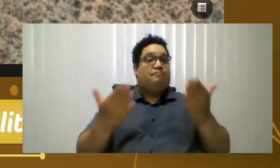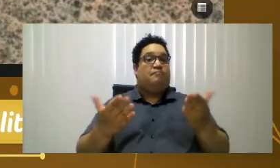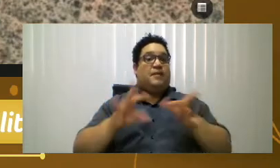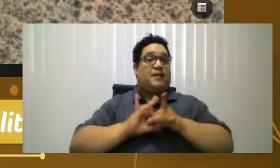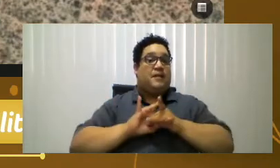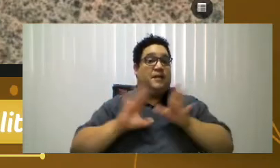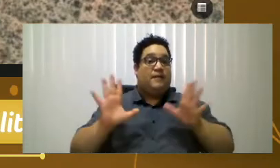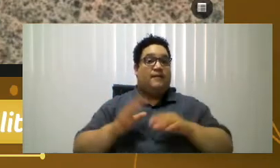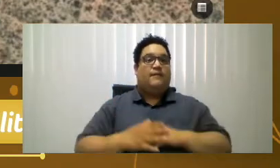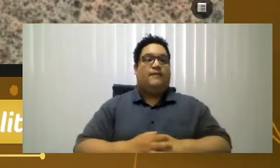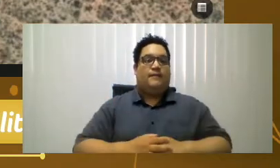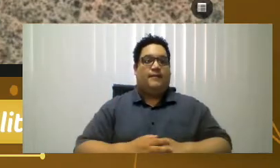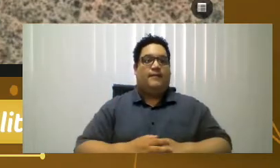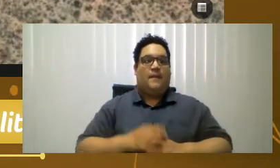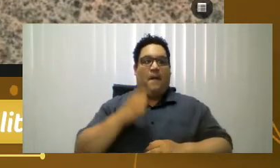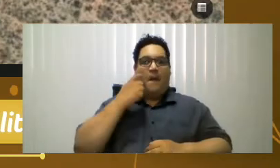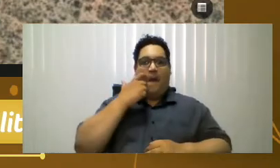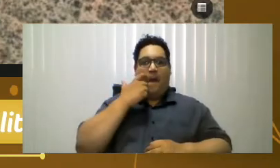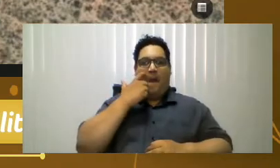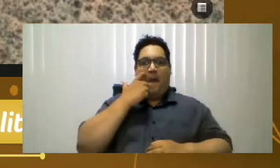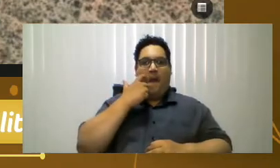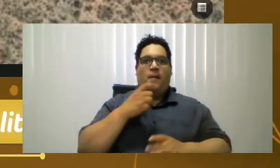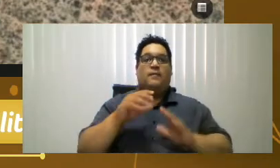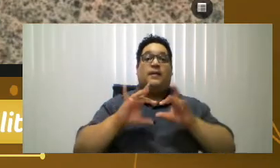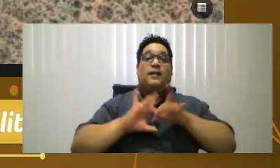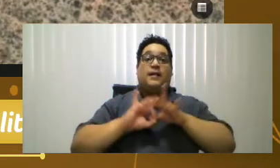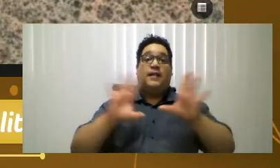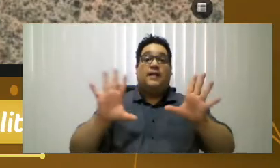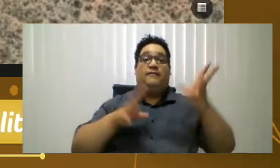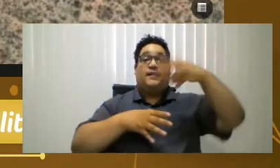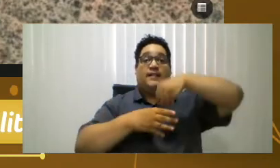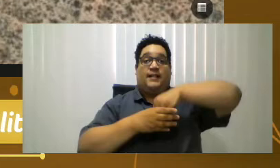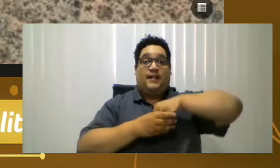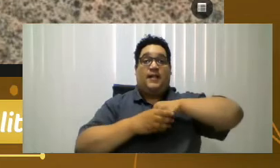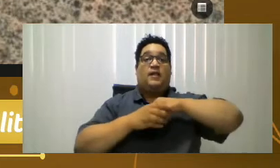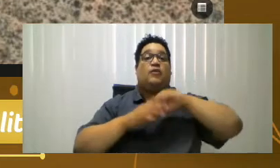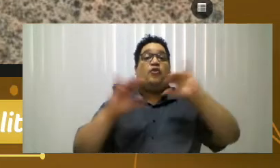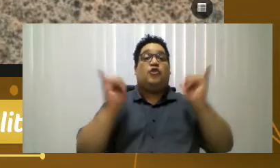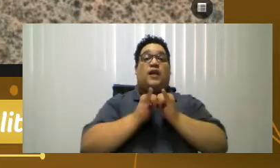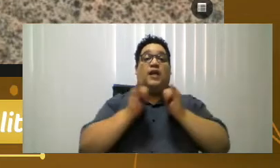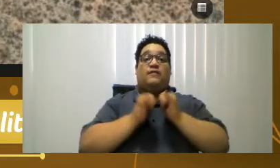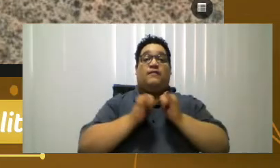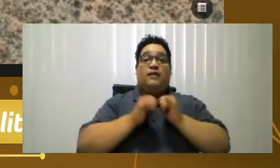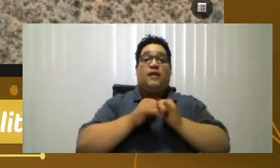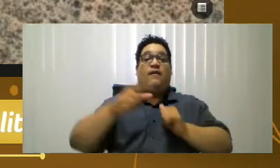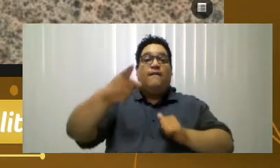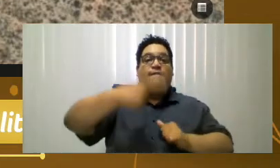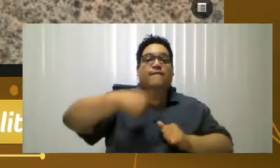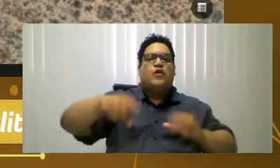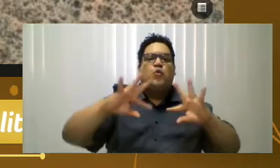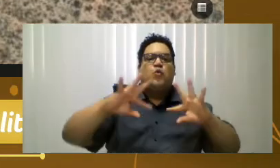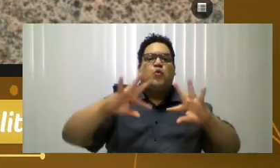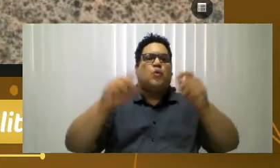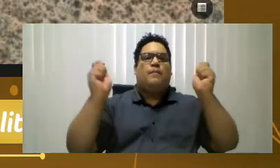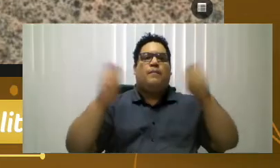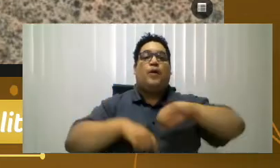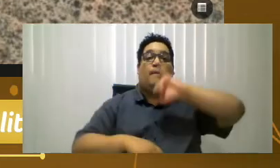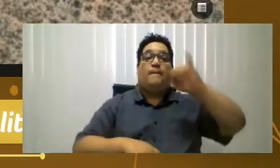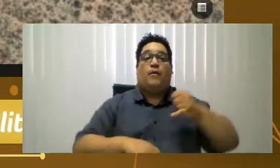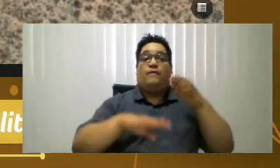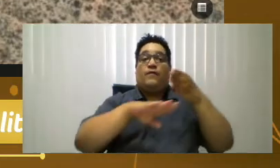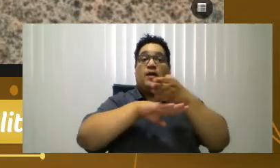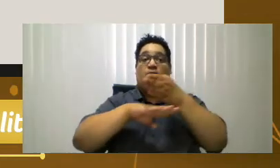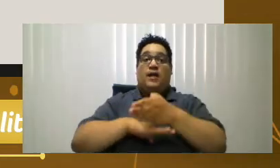apenas para interno na Chesf, né, na nova intranet, para todo mundo da Chesf, esse sistema está disponível, e ele gerou aqui